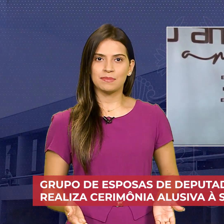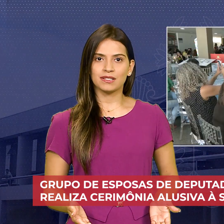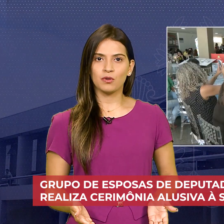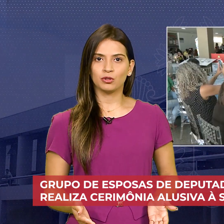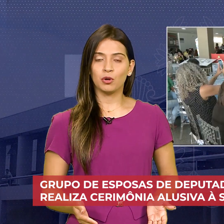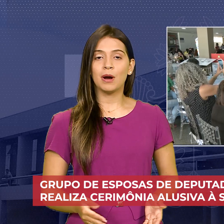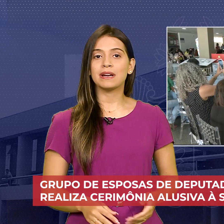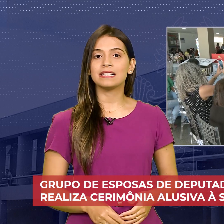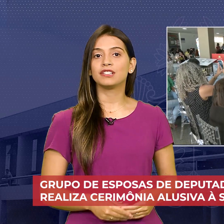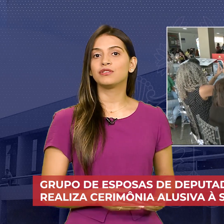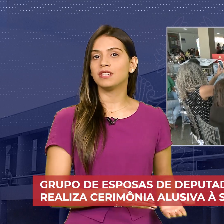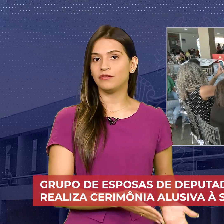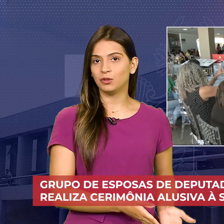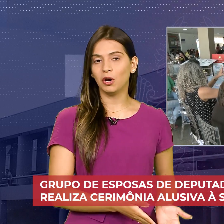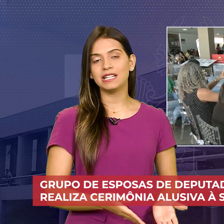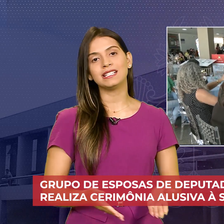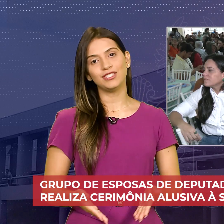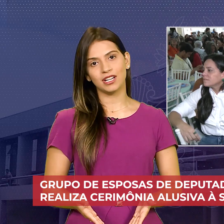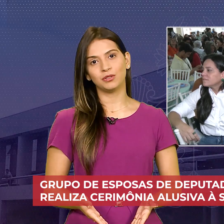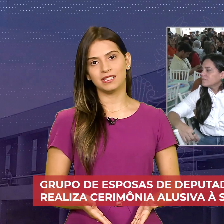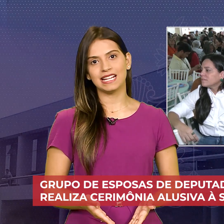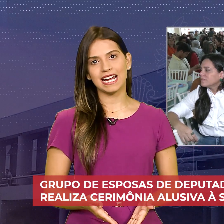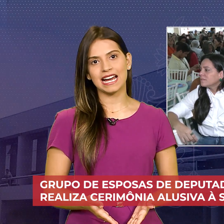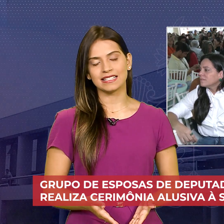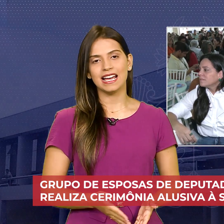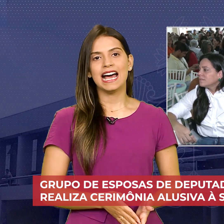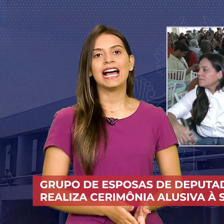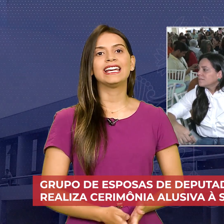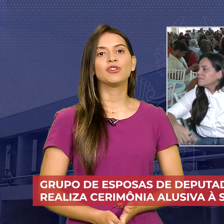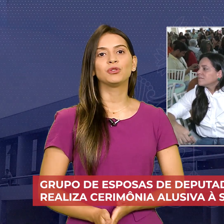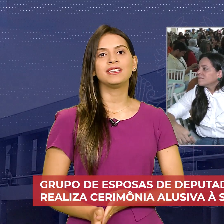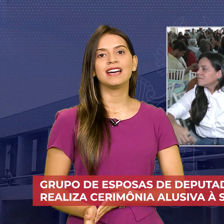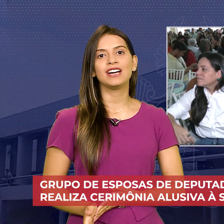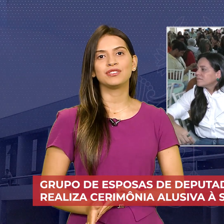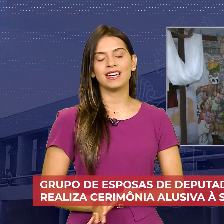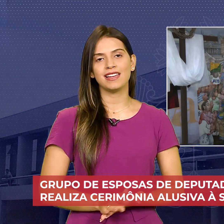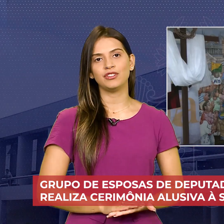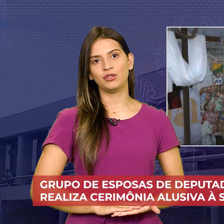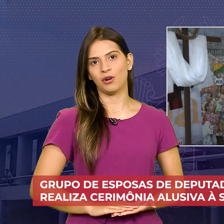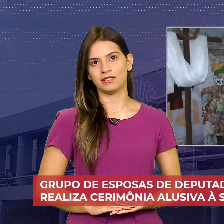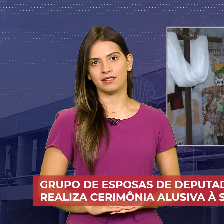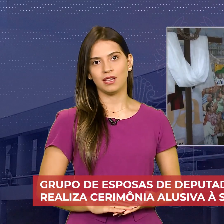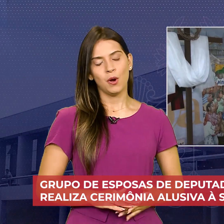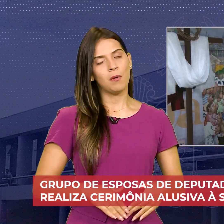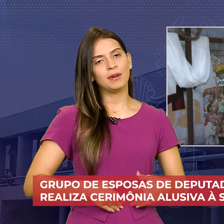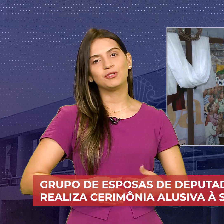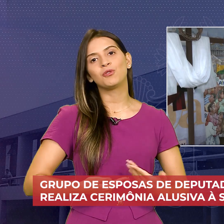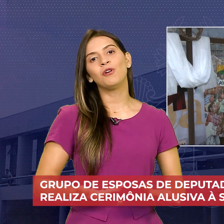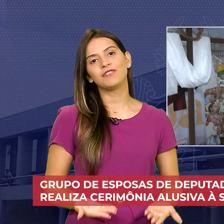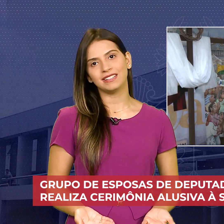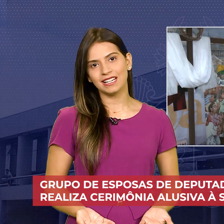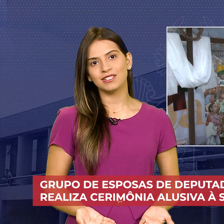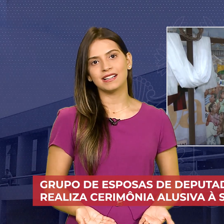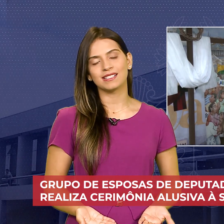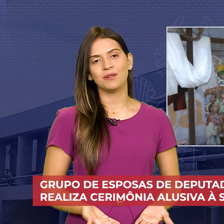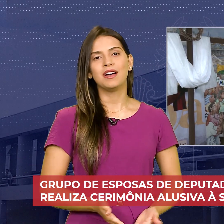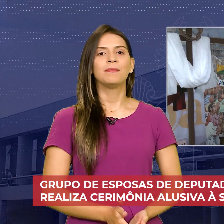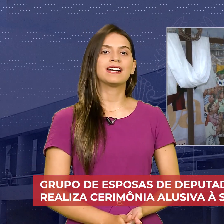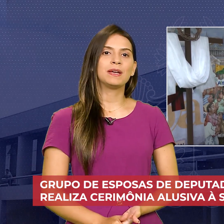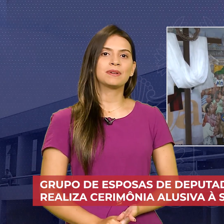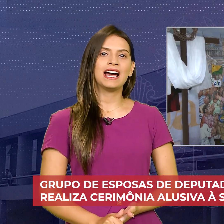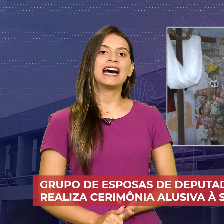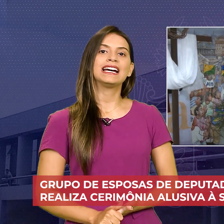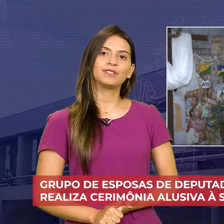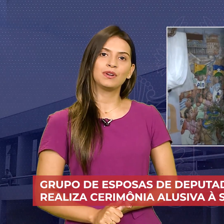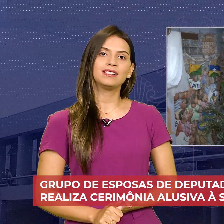A celebração contou com a presença de servidores e diretores da casa, além de autoridades religiosas. Um momento de confraternização